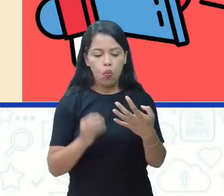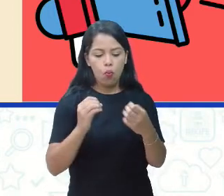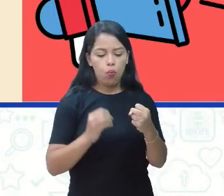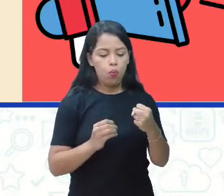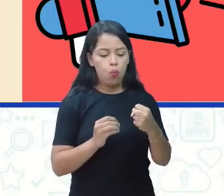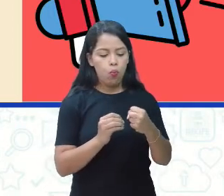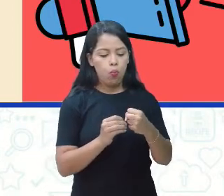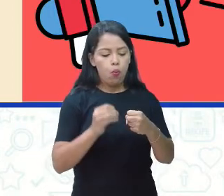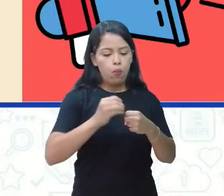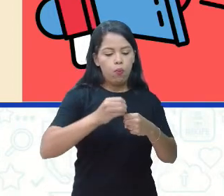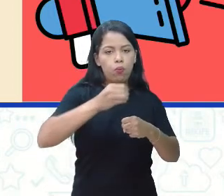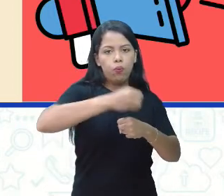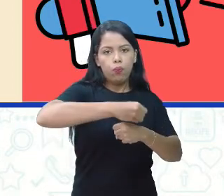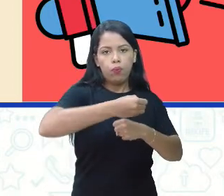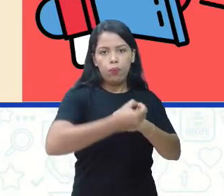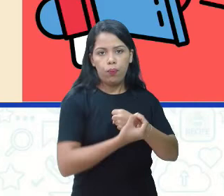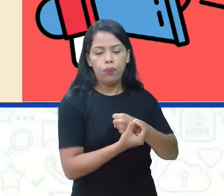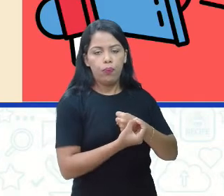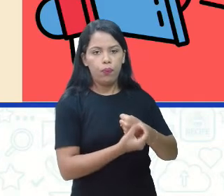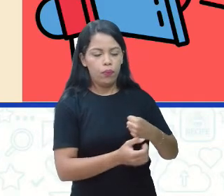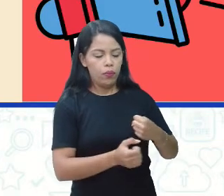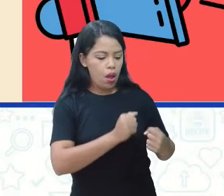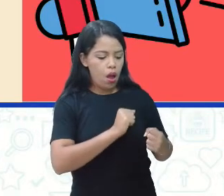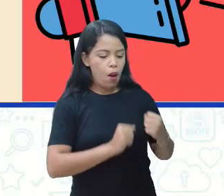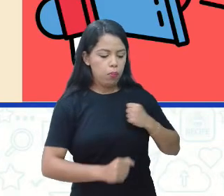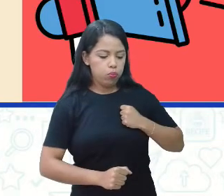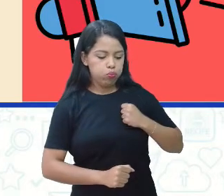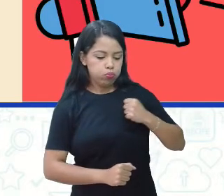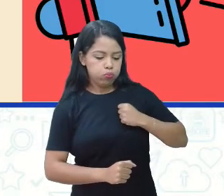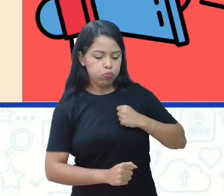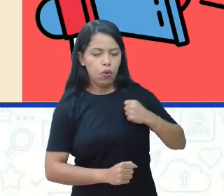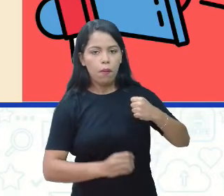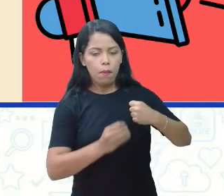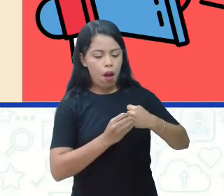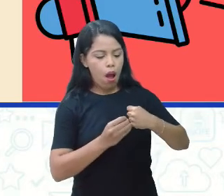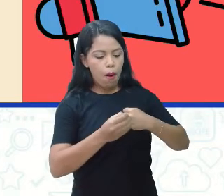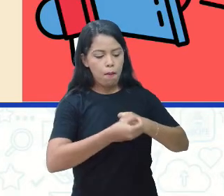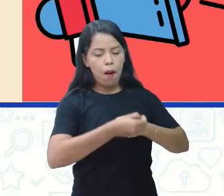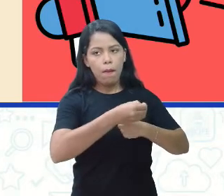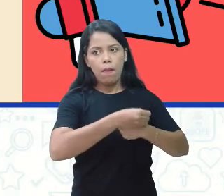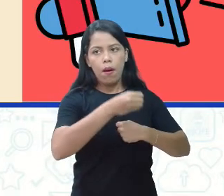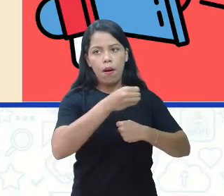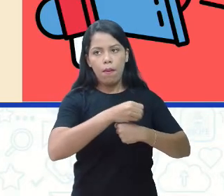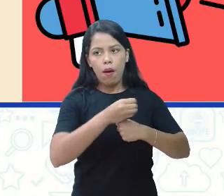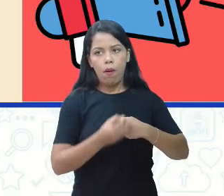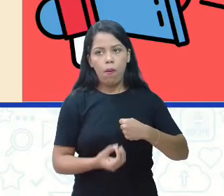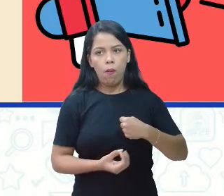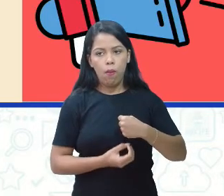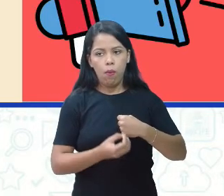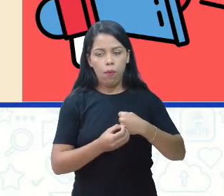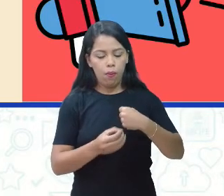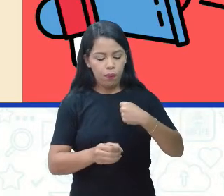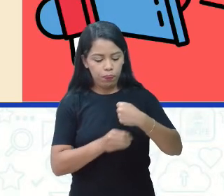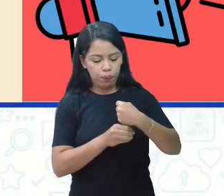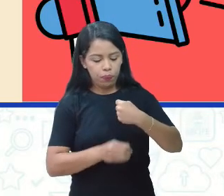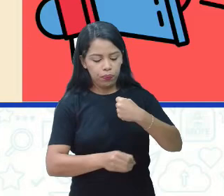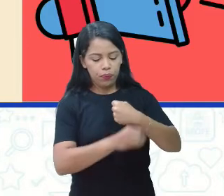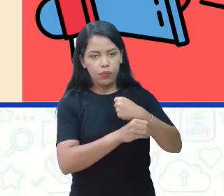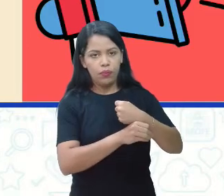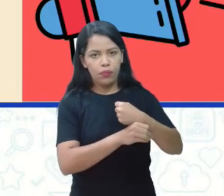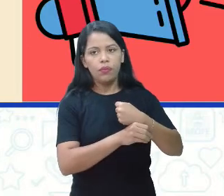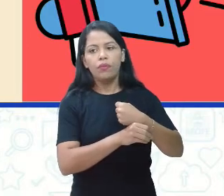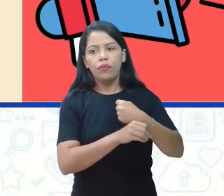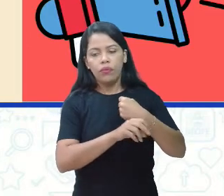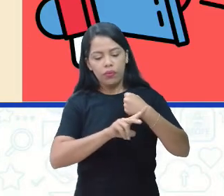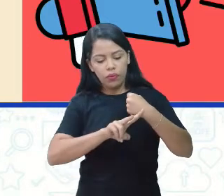e 2 ventrículos. Os átrios são as câmaras superiores e os ventrículos as câmaras inferiores. Lembrando a vocês que